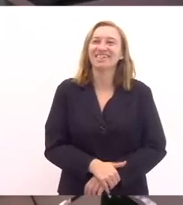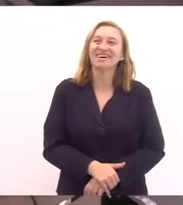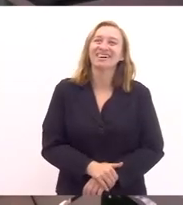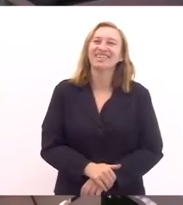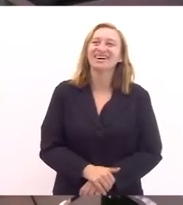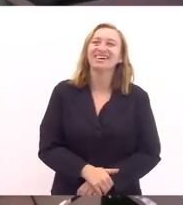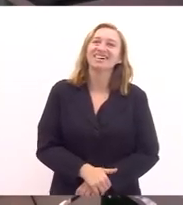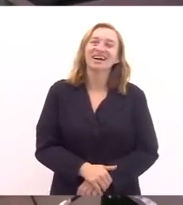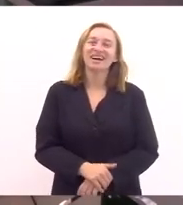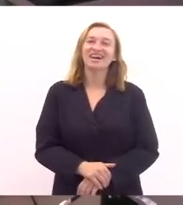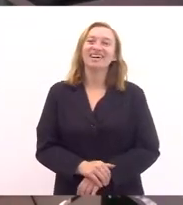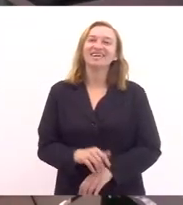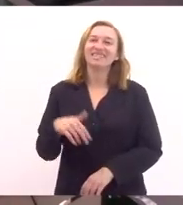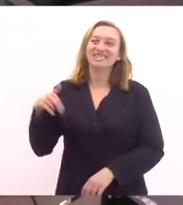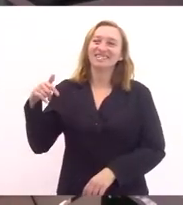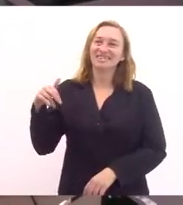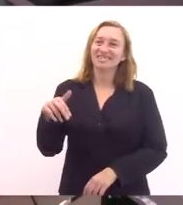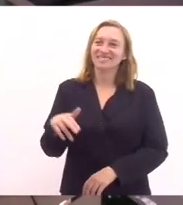ei ei